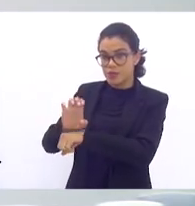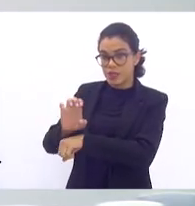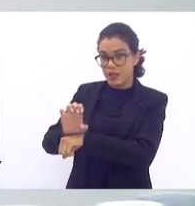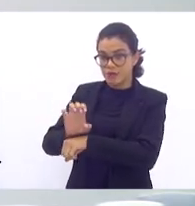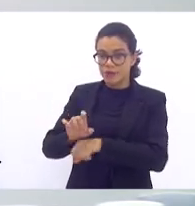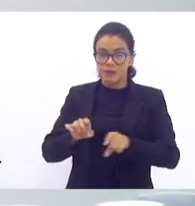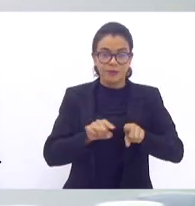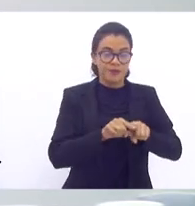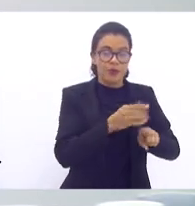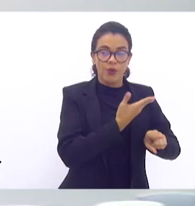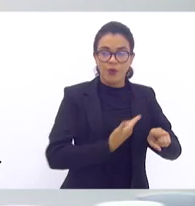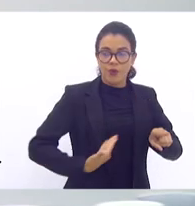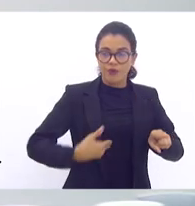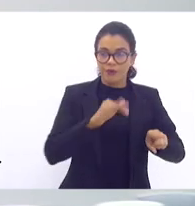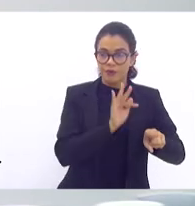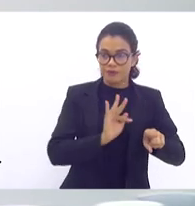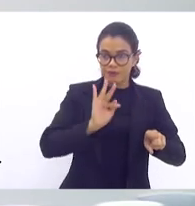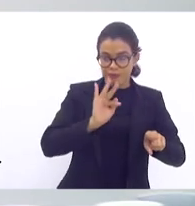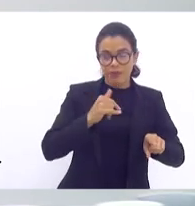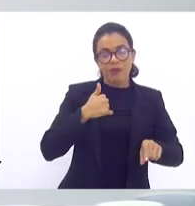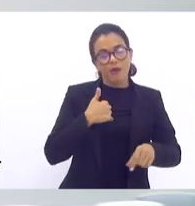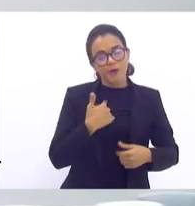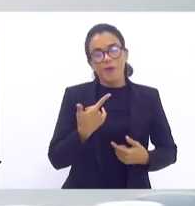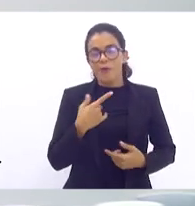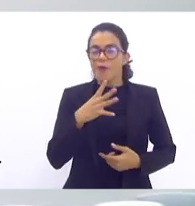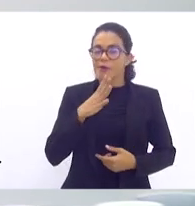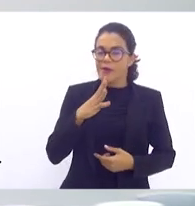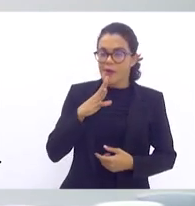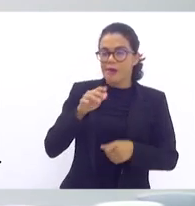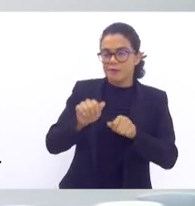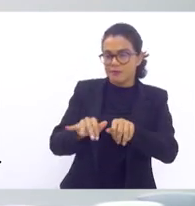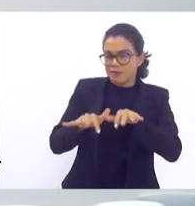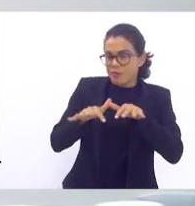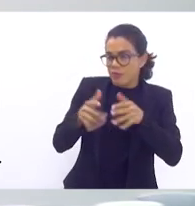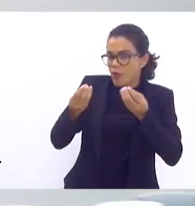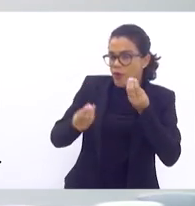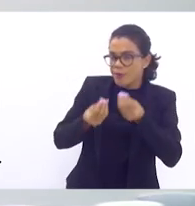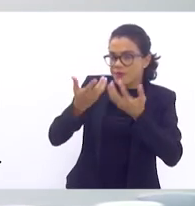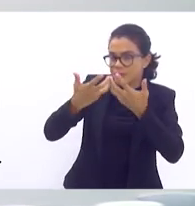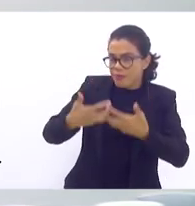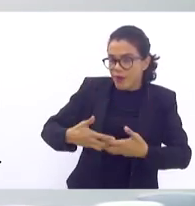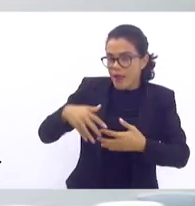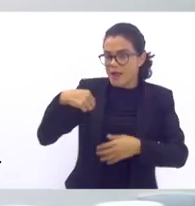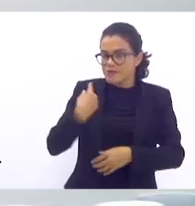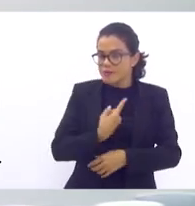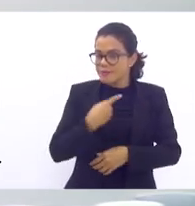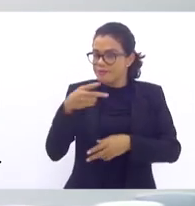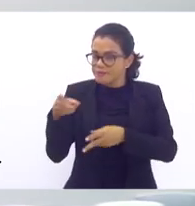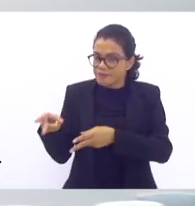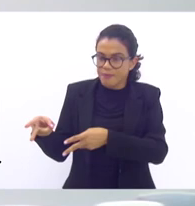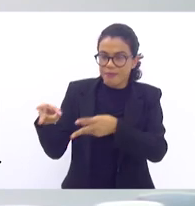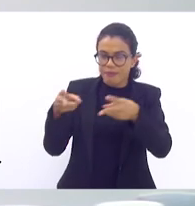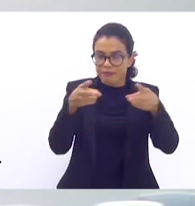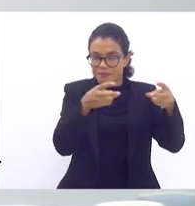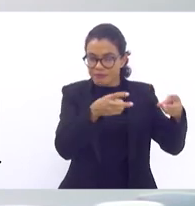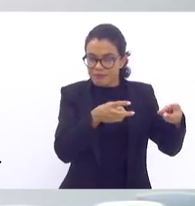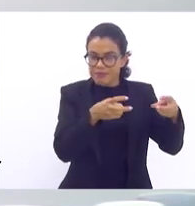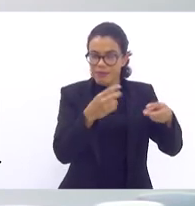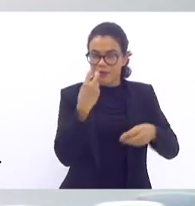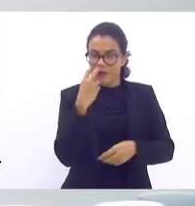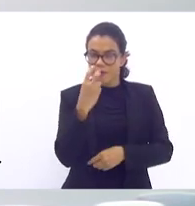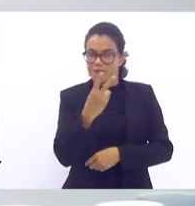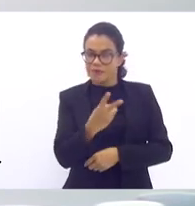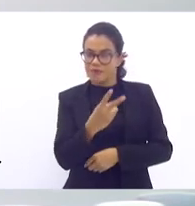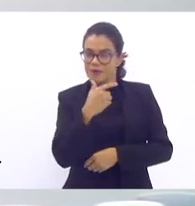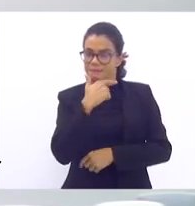e aí eu fico a gente que conhece o Parlamento né a gente vê às vezes aquele jabuti